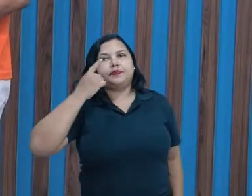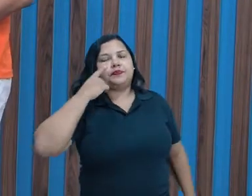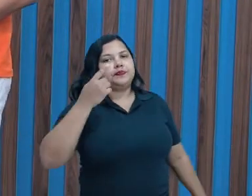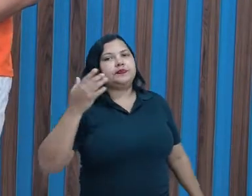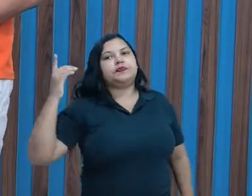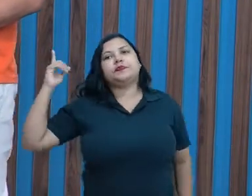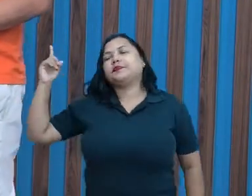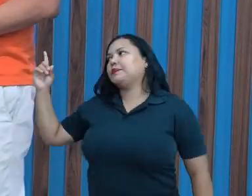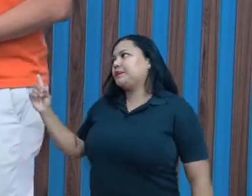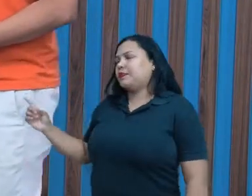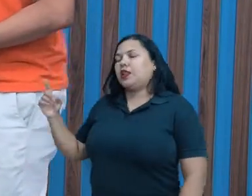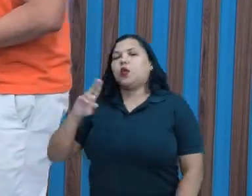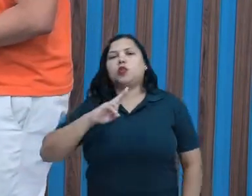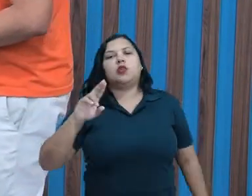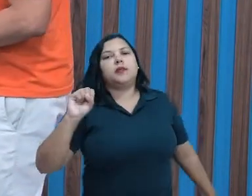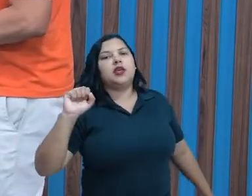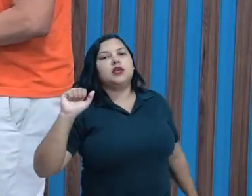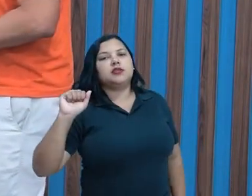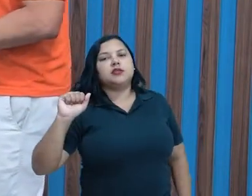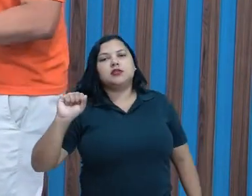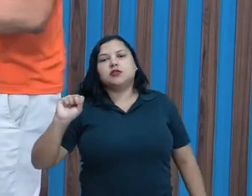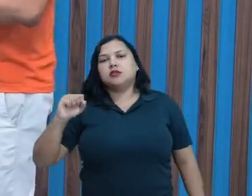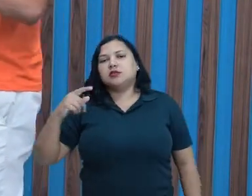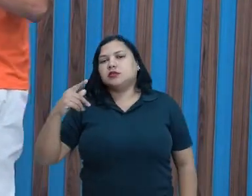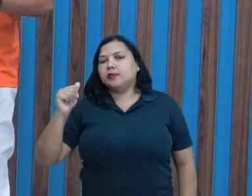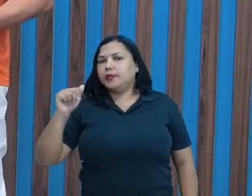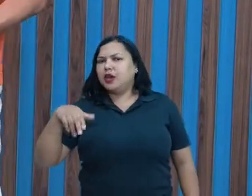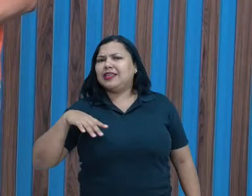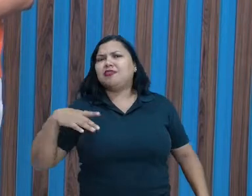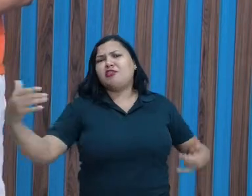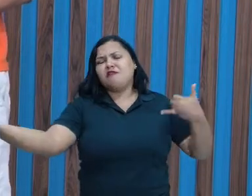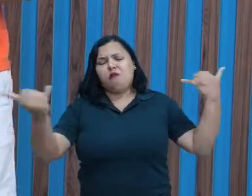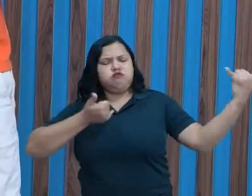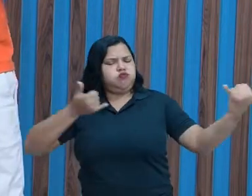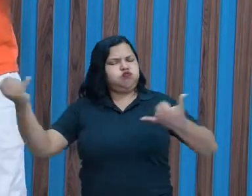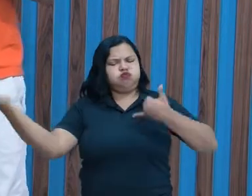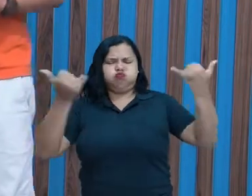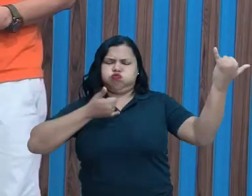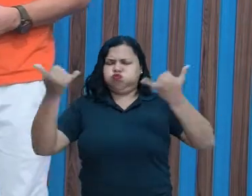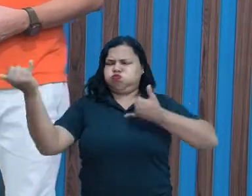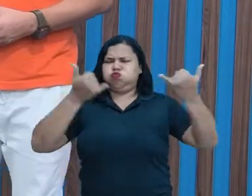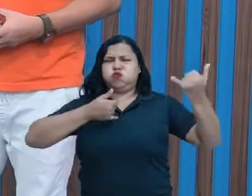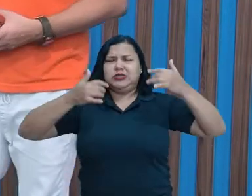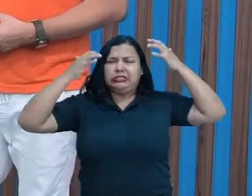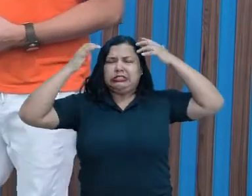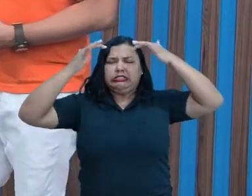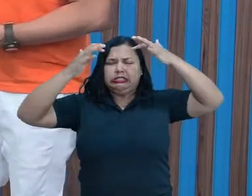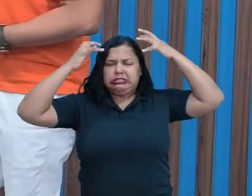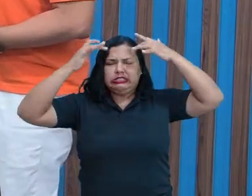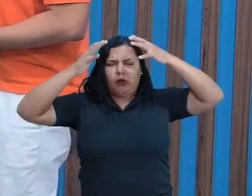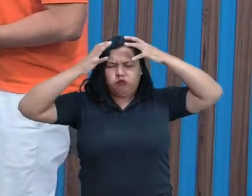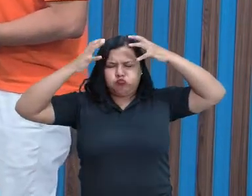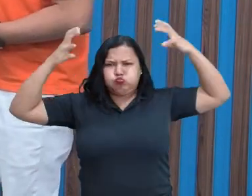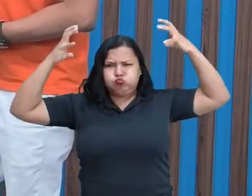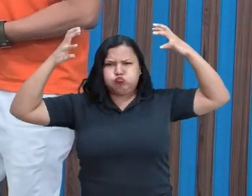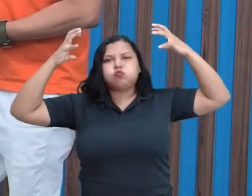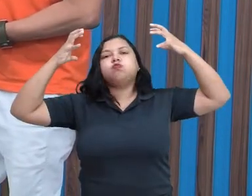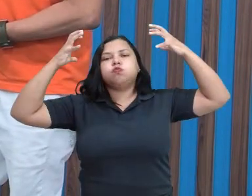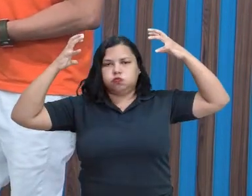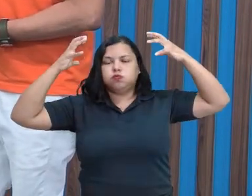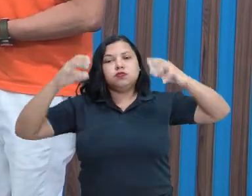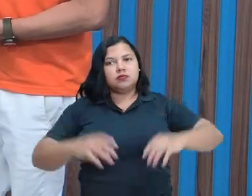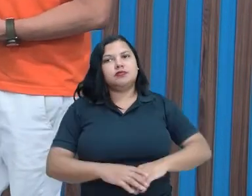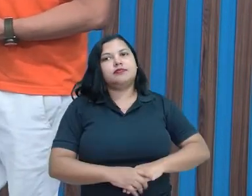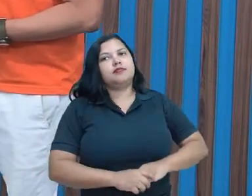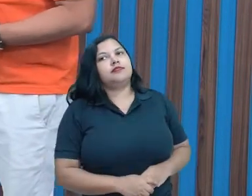é os spams, né? Que a gente chama de spams. Então a gente está bombardeado de informação e nosso cérebro fica sobrecarregado, certo? Como é simbolizado